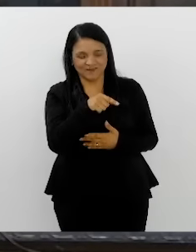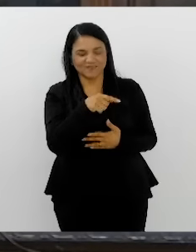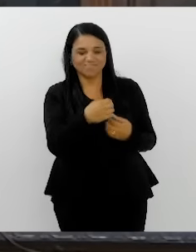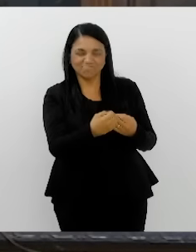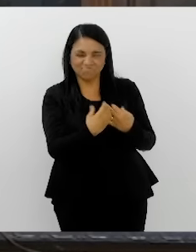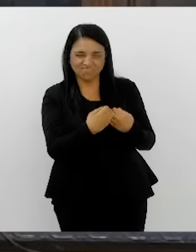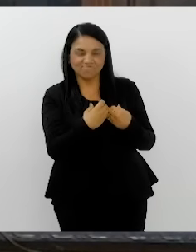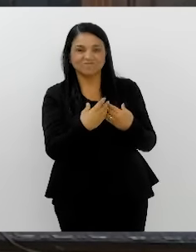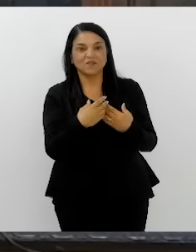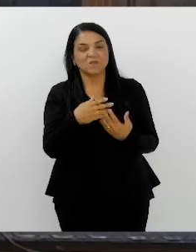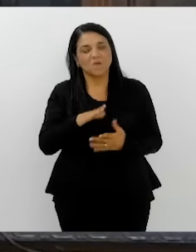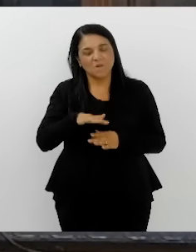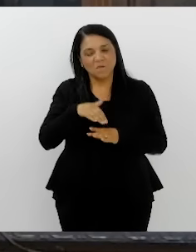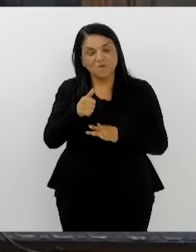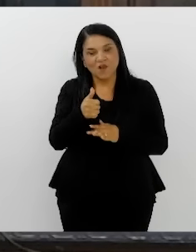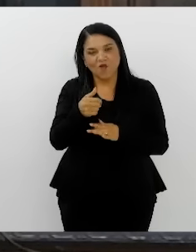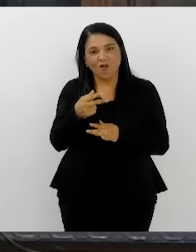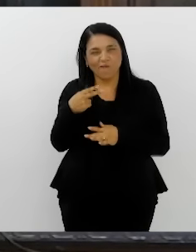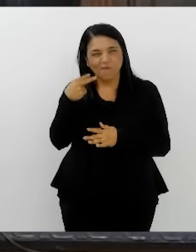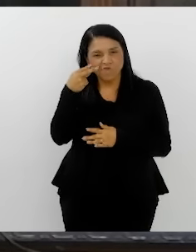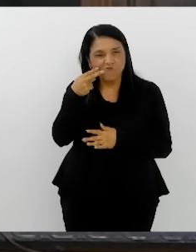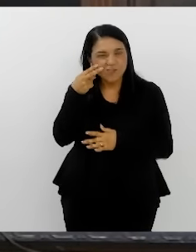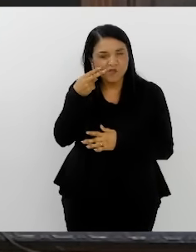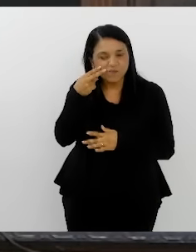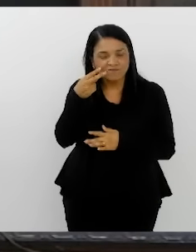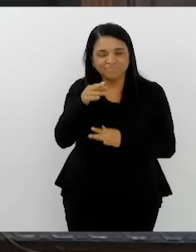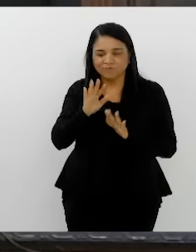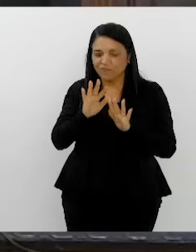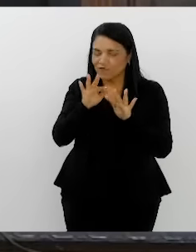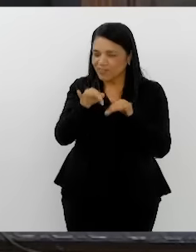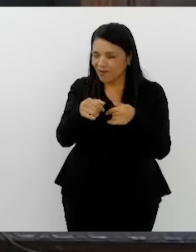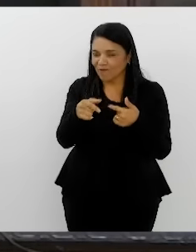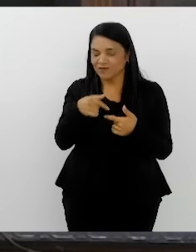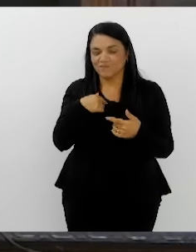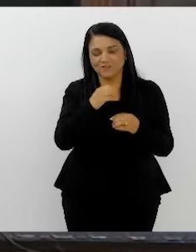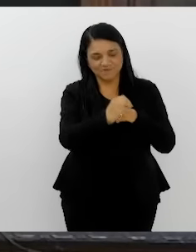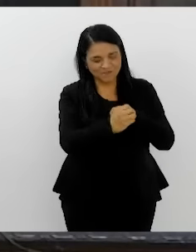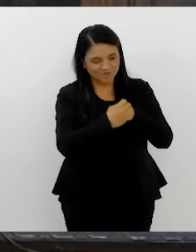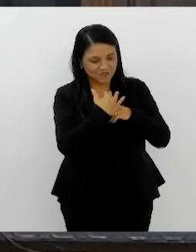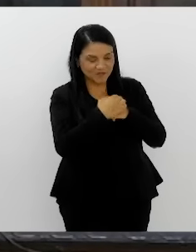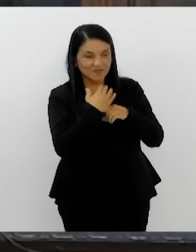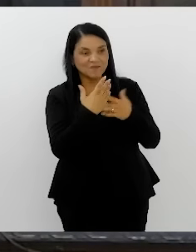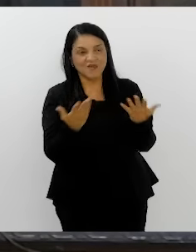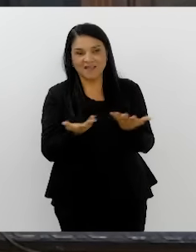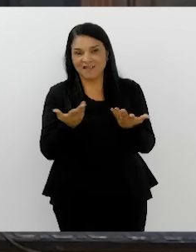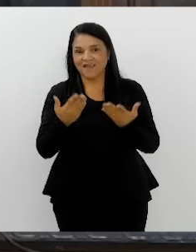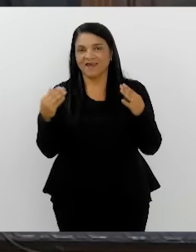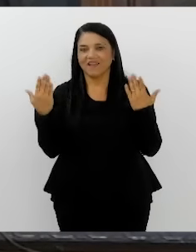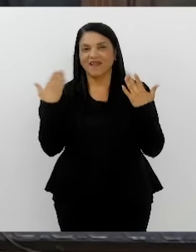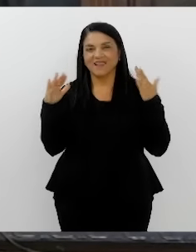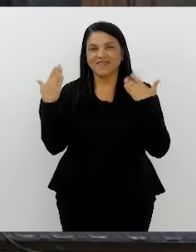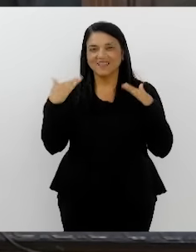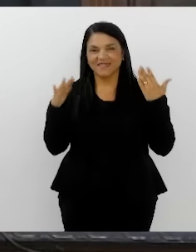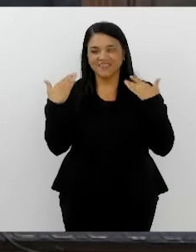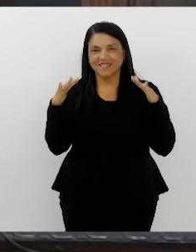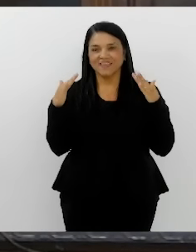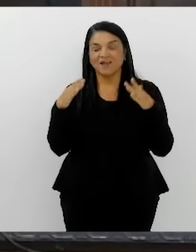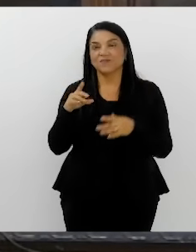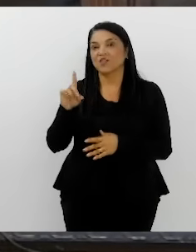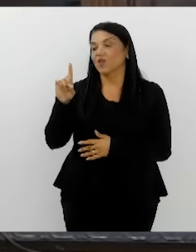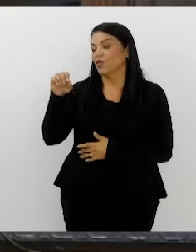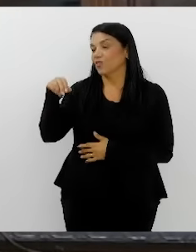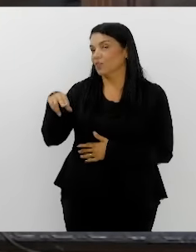melhor vinho vem no fim, Dom Roque. Ele que me passou ali falou: o senhor tem uma grande alegria hoje, padre. O senhor que gosta de alegria, o Dom Roque faz